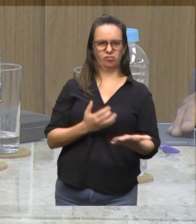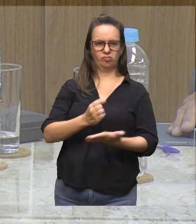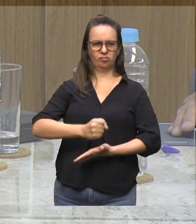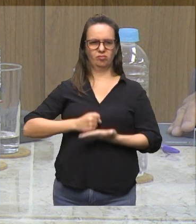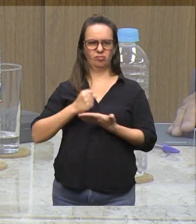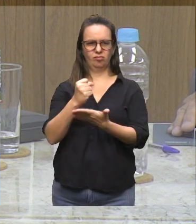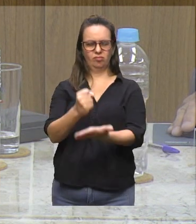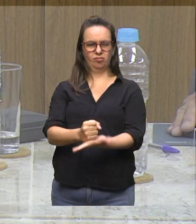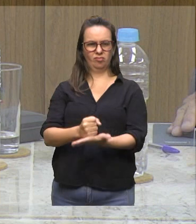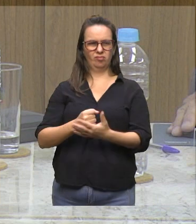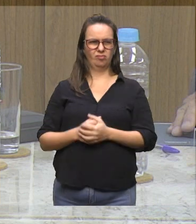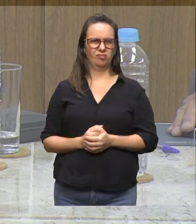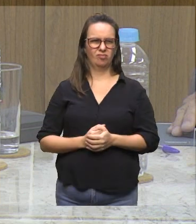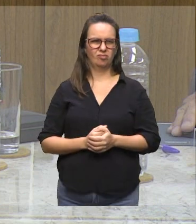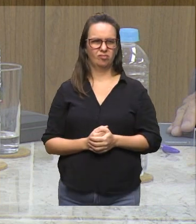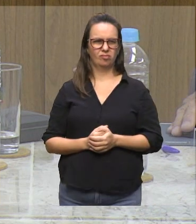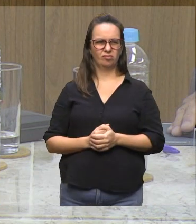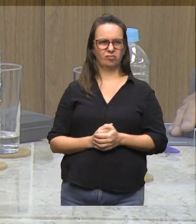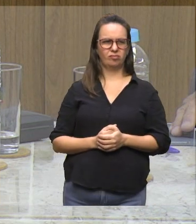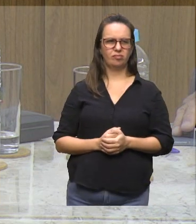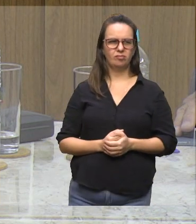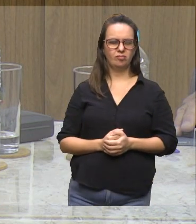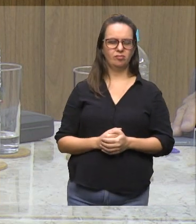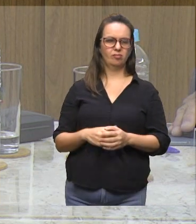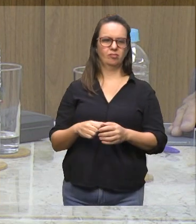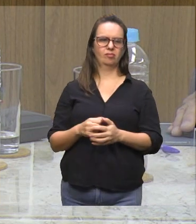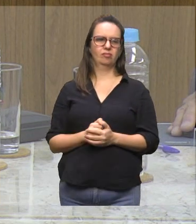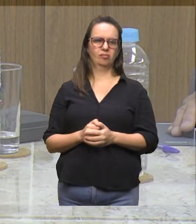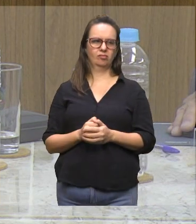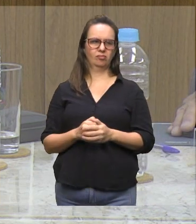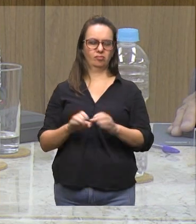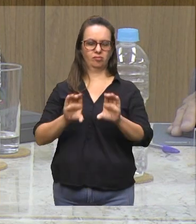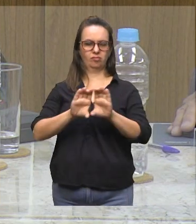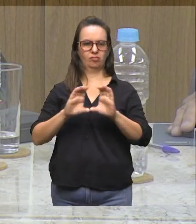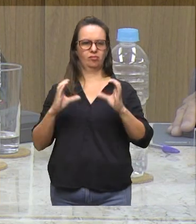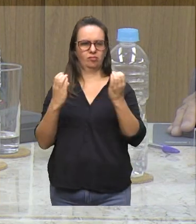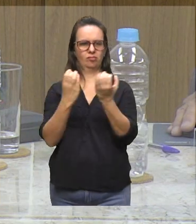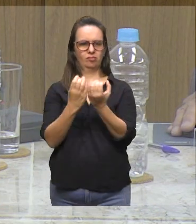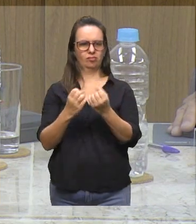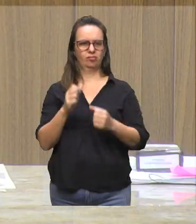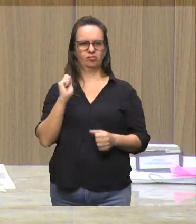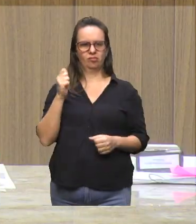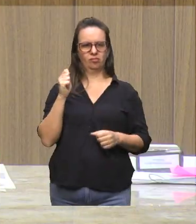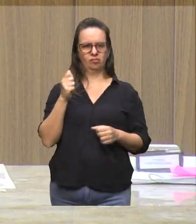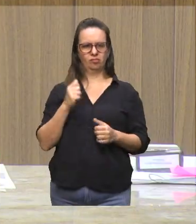colaboração pontual para a sociedade assisense.